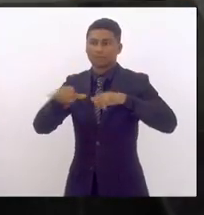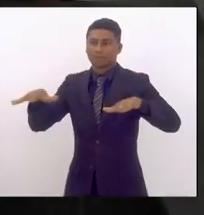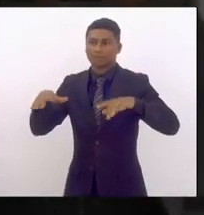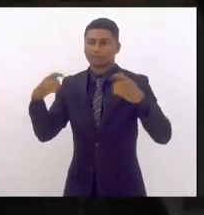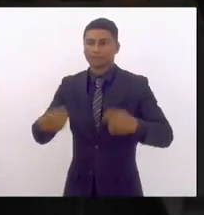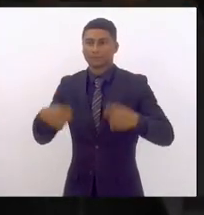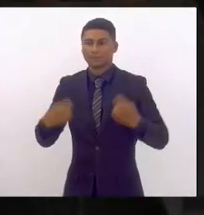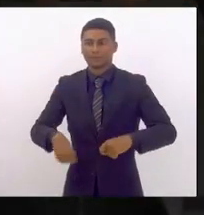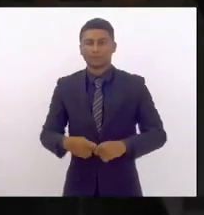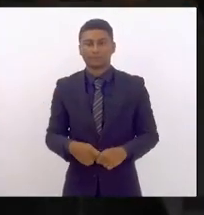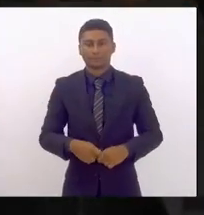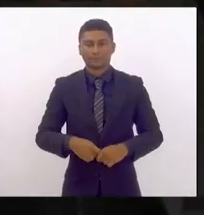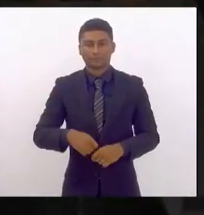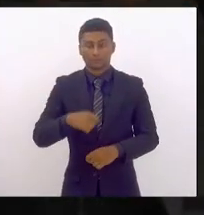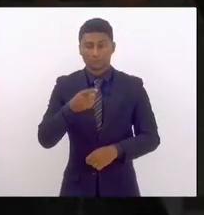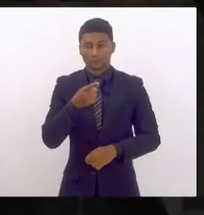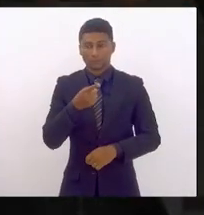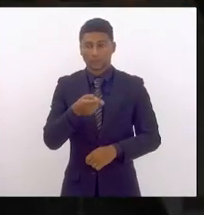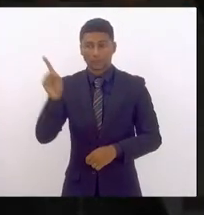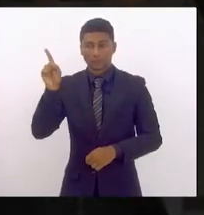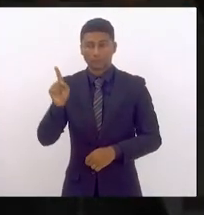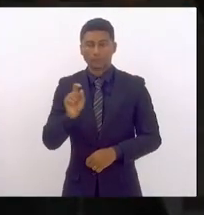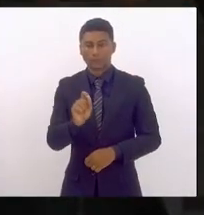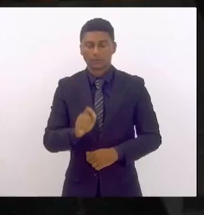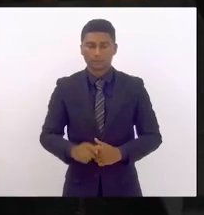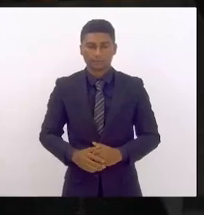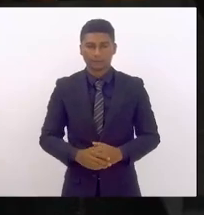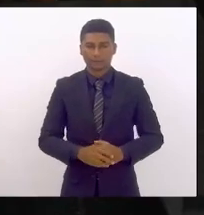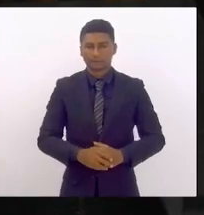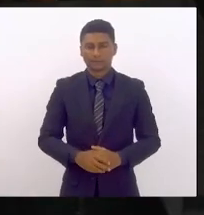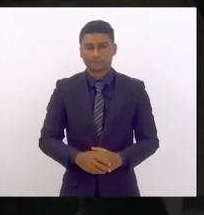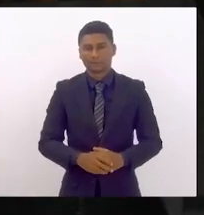e finalmente senhora presidente